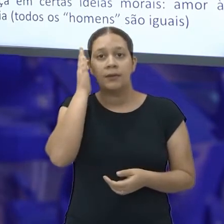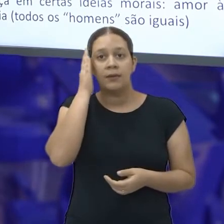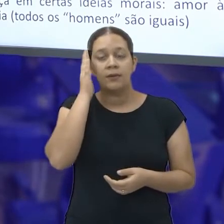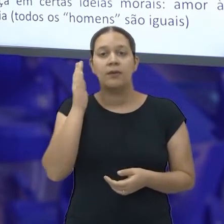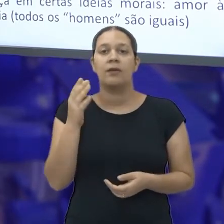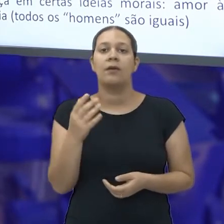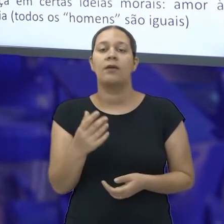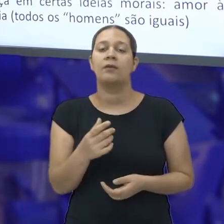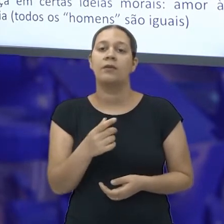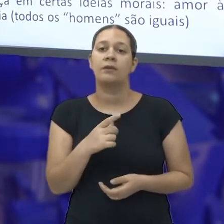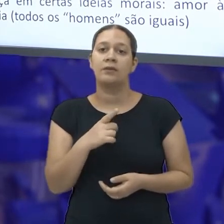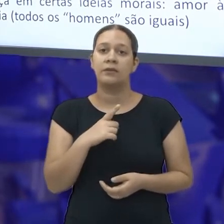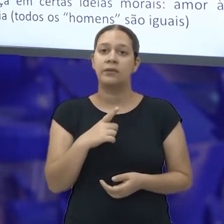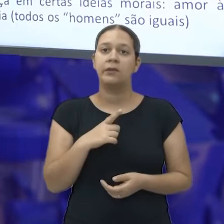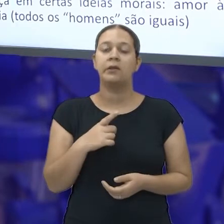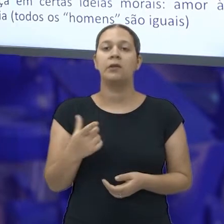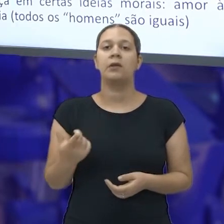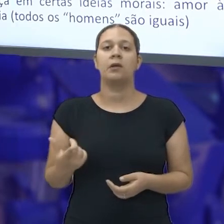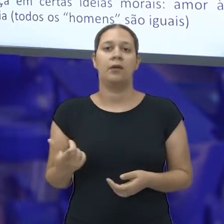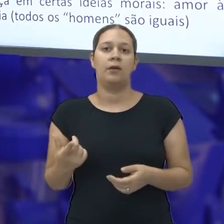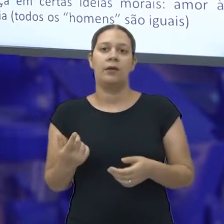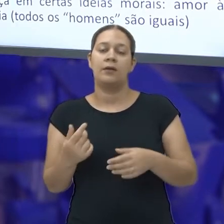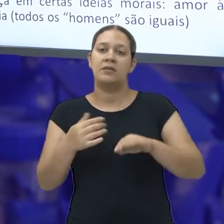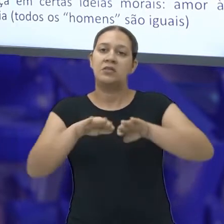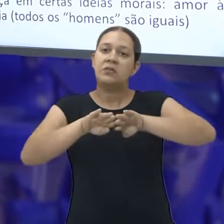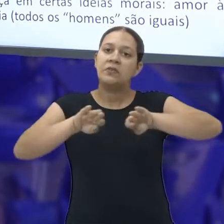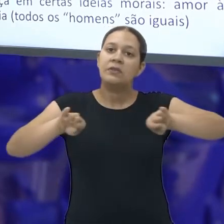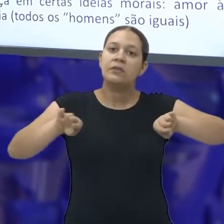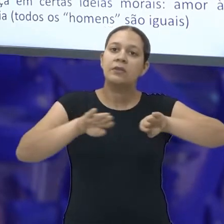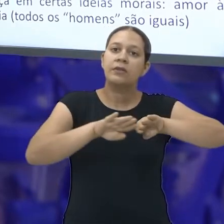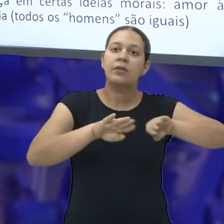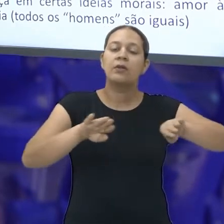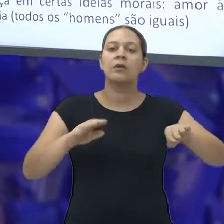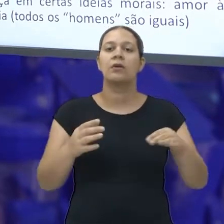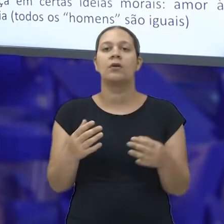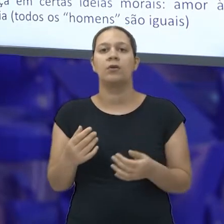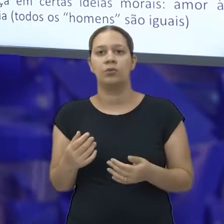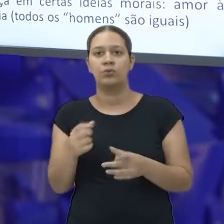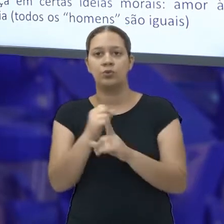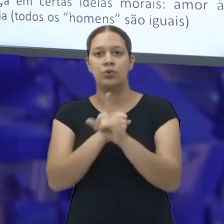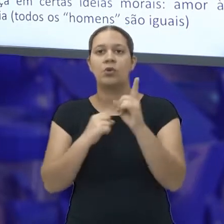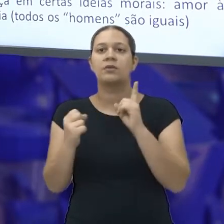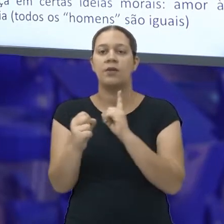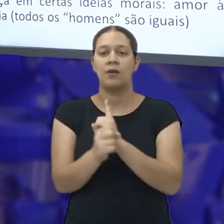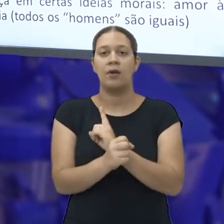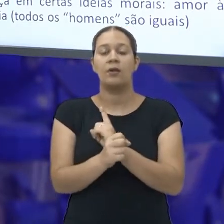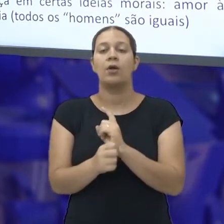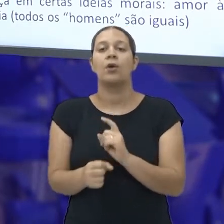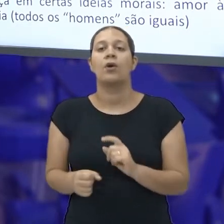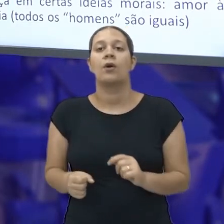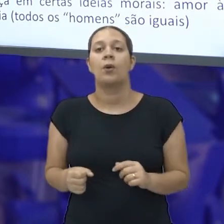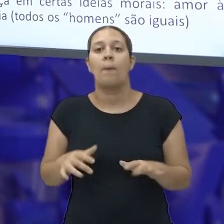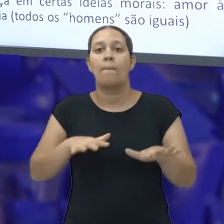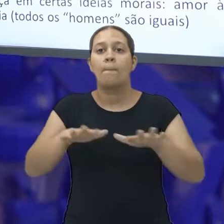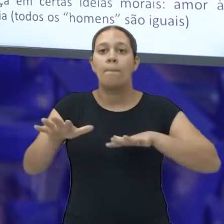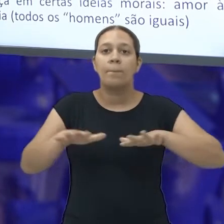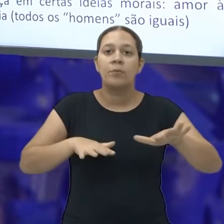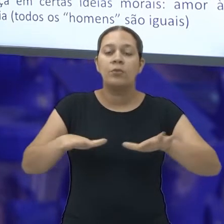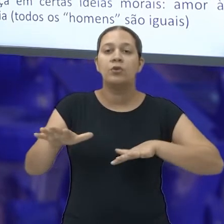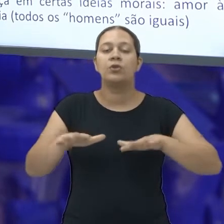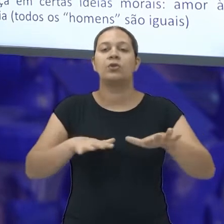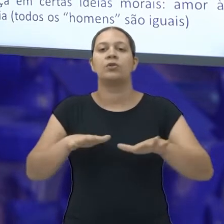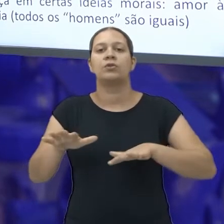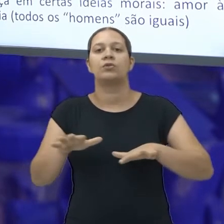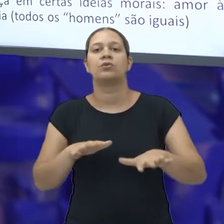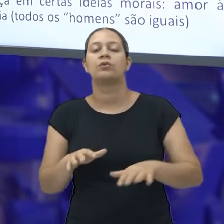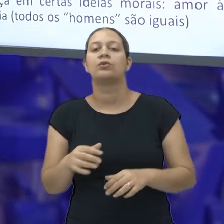que havia divisões sociais e que essas divisões eram legitimadas, né? Foi a partir do movimento iluminista